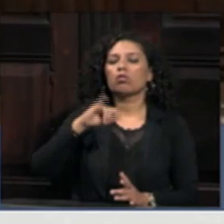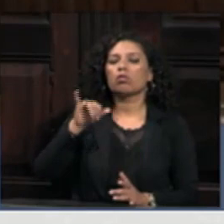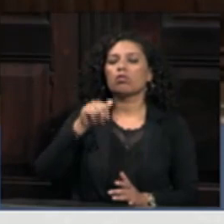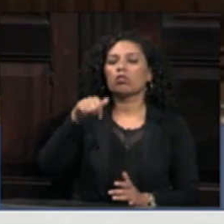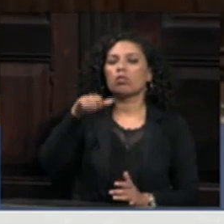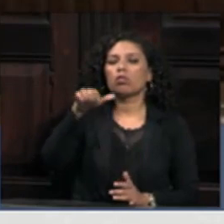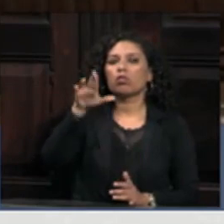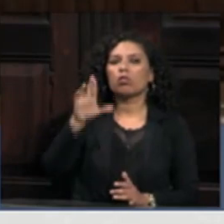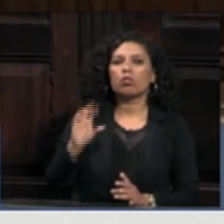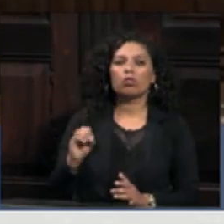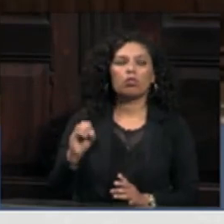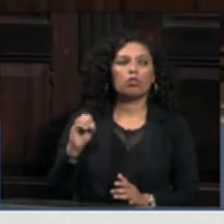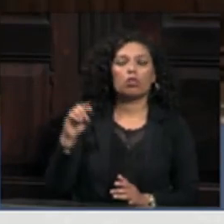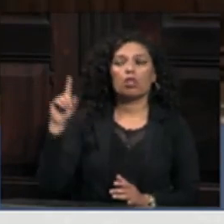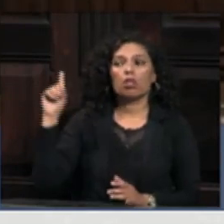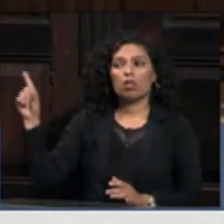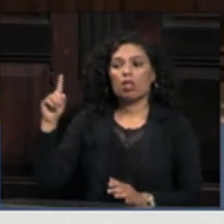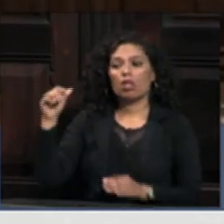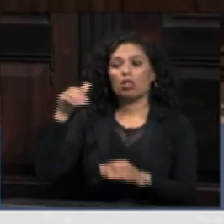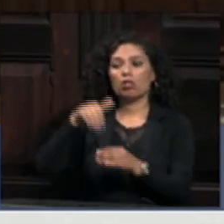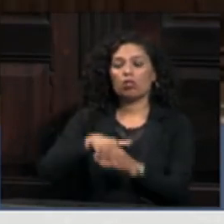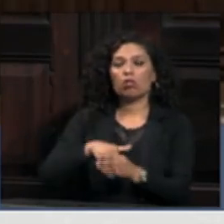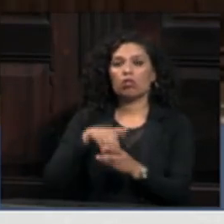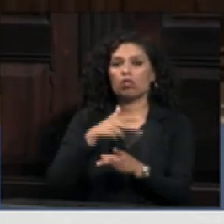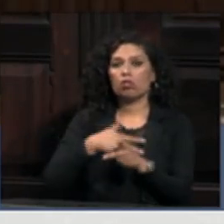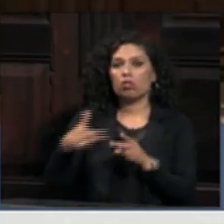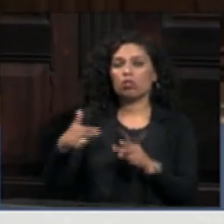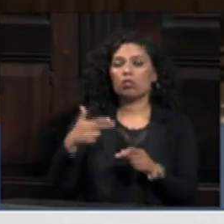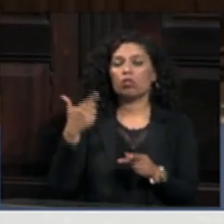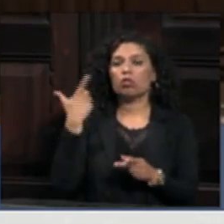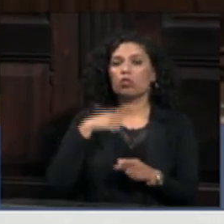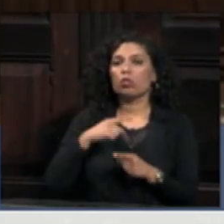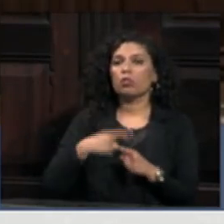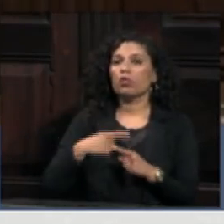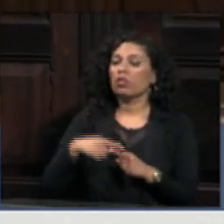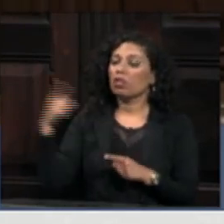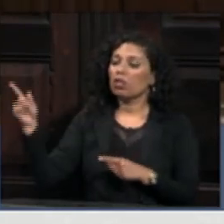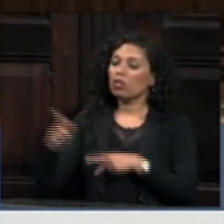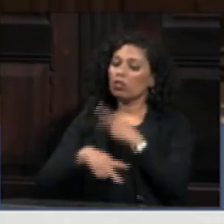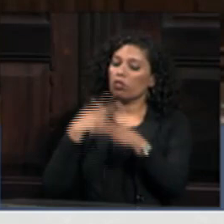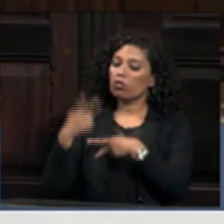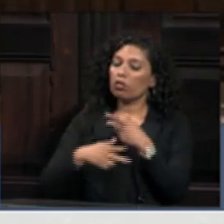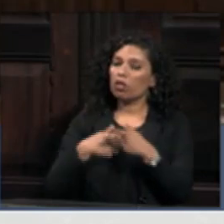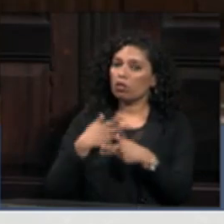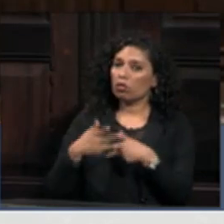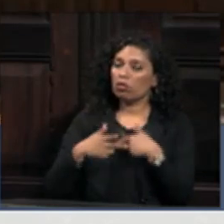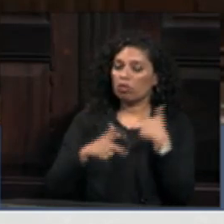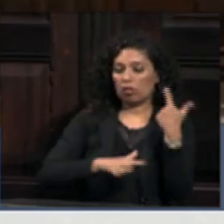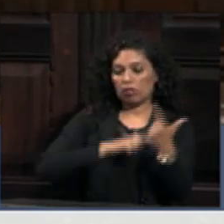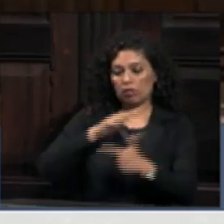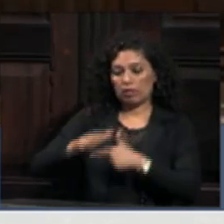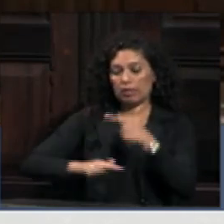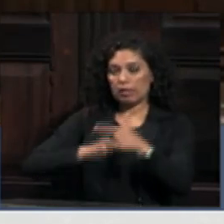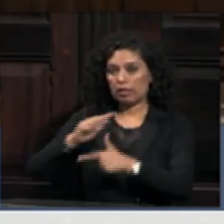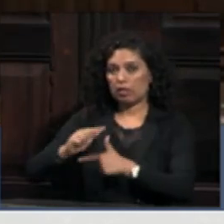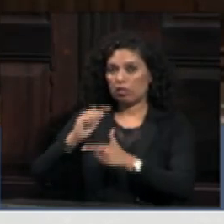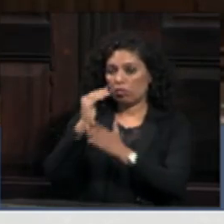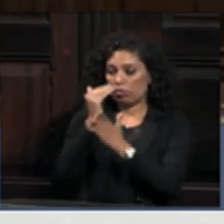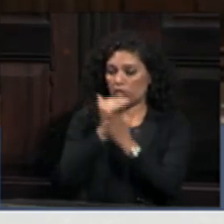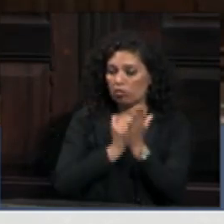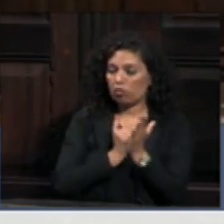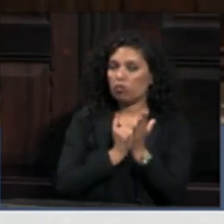elegeu dizendo que ia trabalhar para uma intensa diminuição da